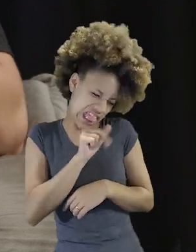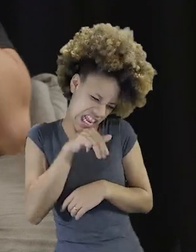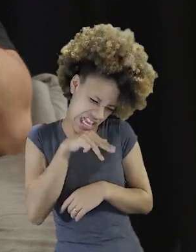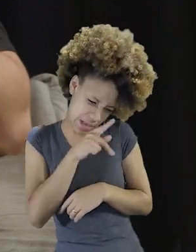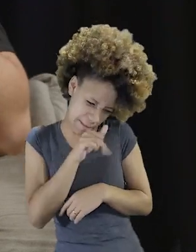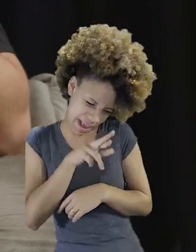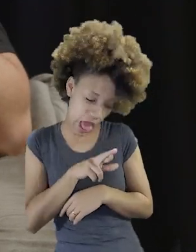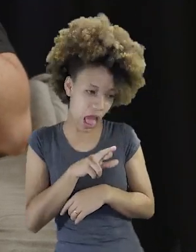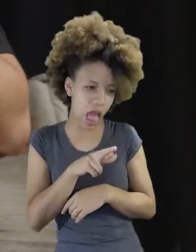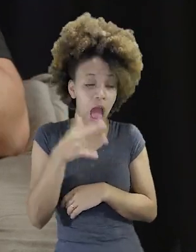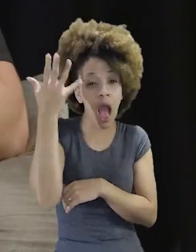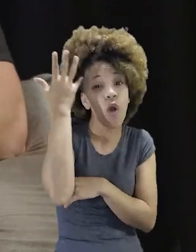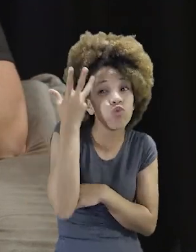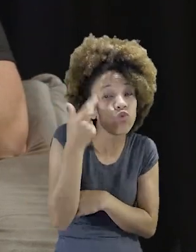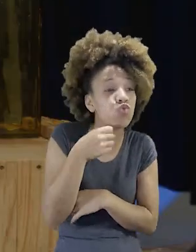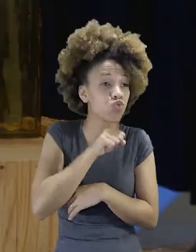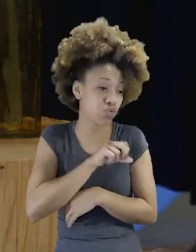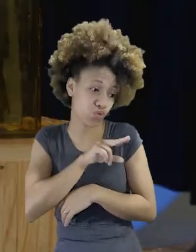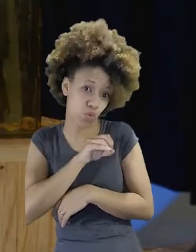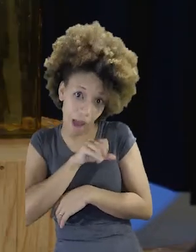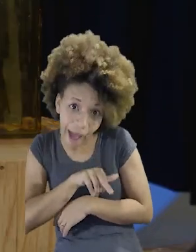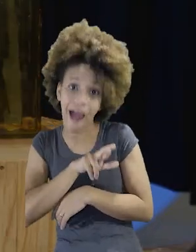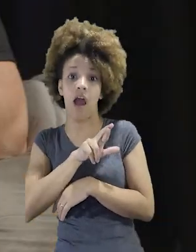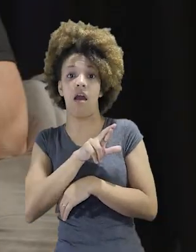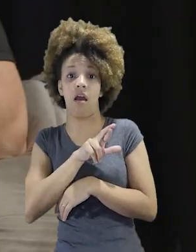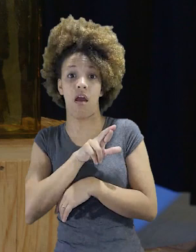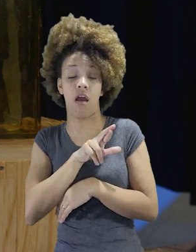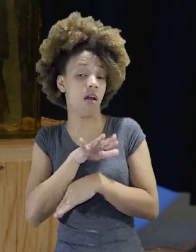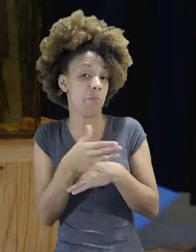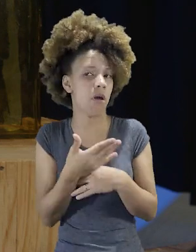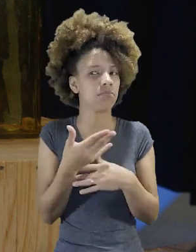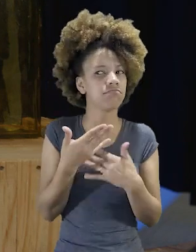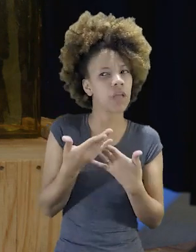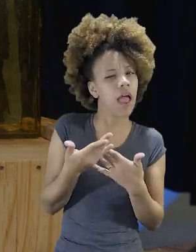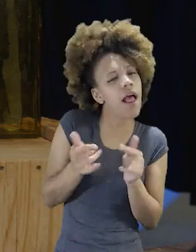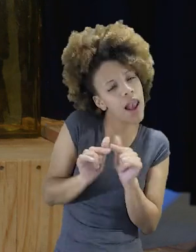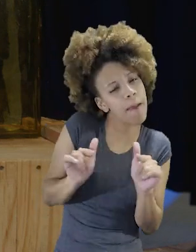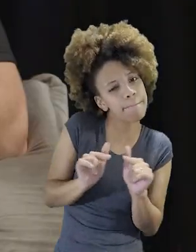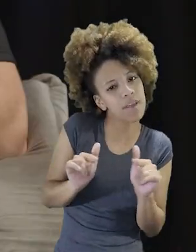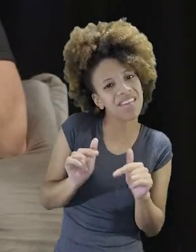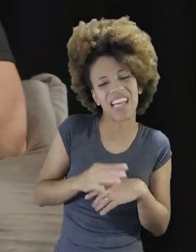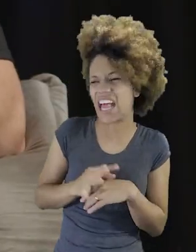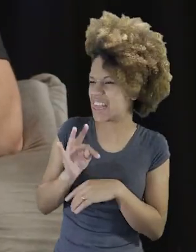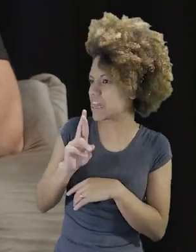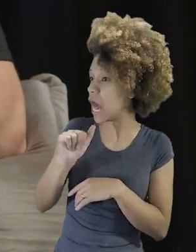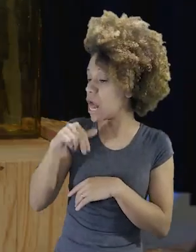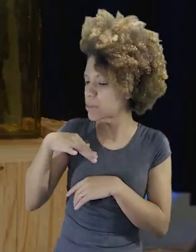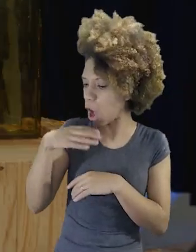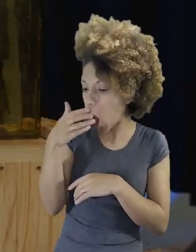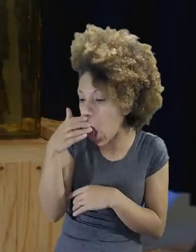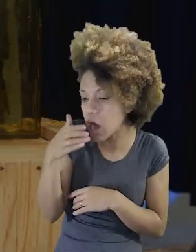parece que transpirar um suor mais higiênico eu falo eu não sei a conjugação direita de suar É verdade